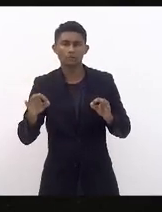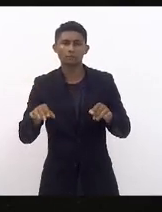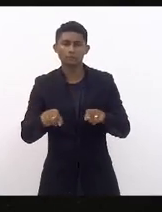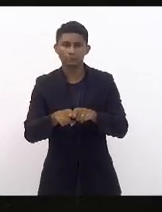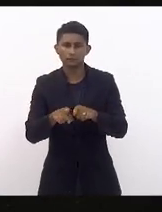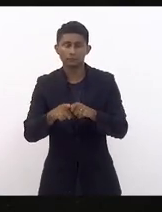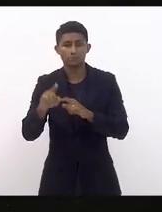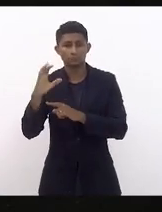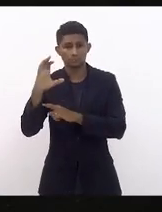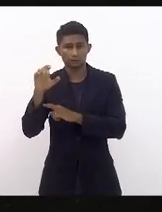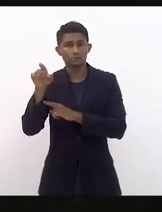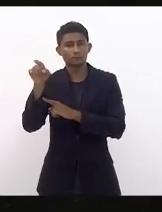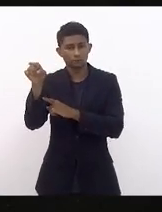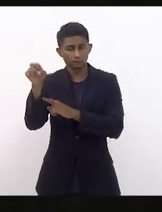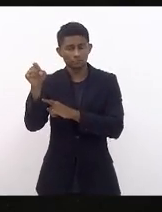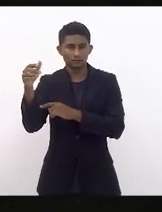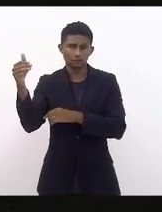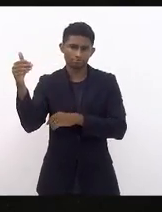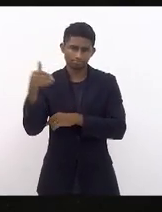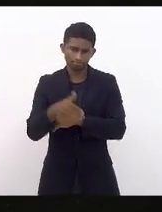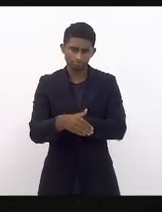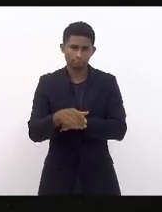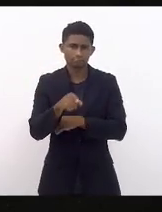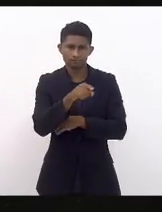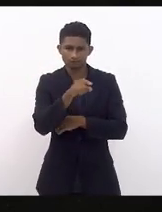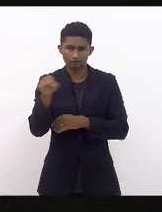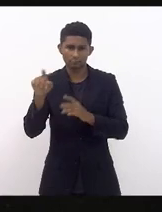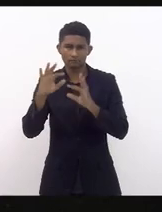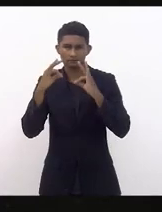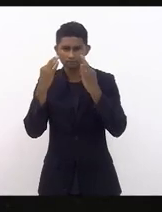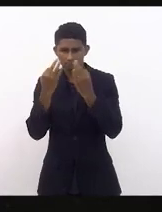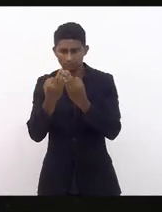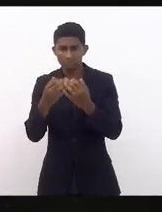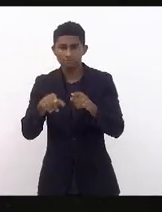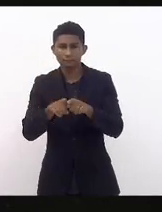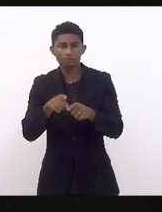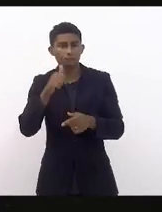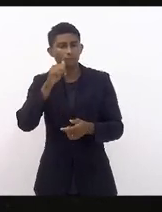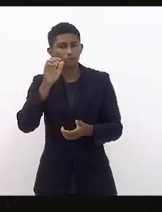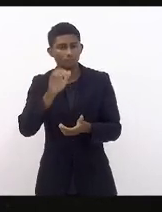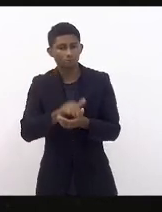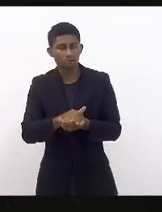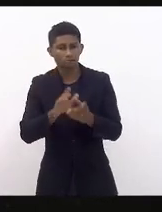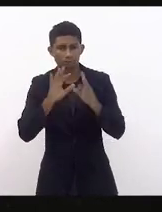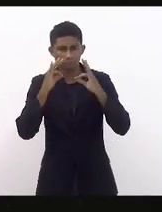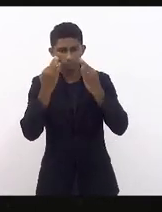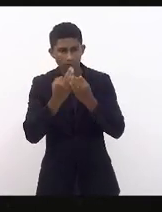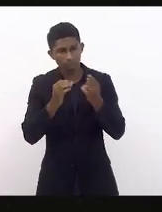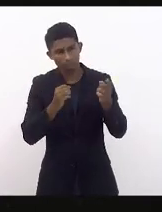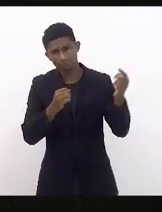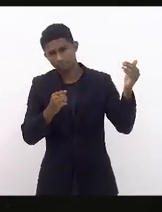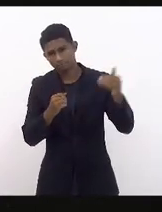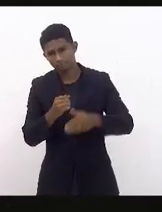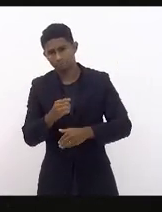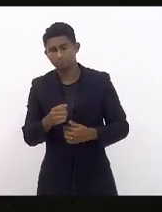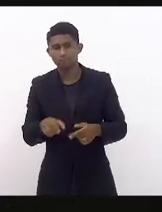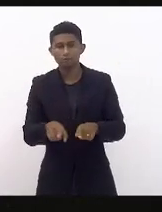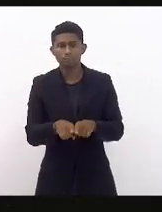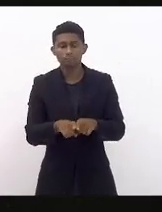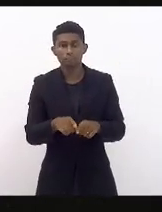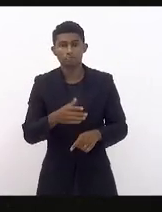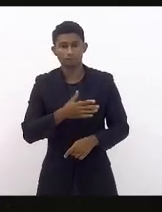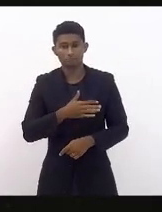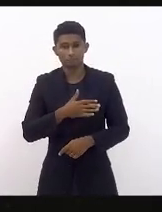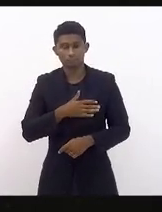Niterói, os parentes meus e os parentes da minha esposa, as minhas queridas irmãs